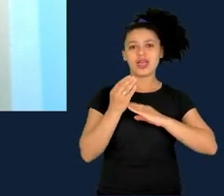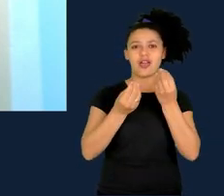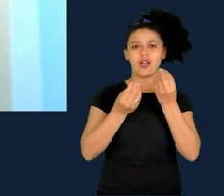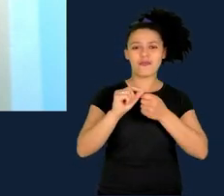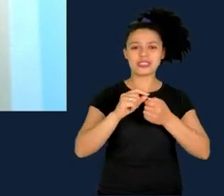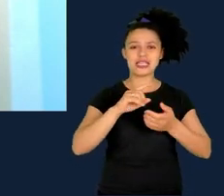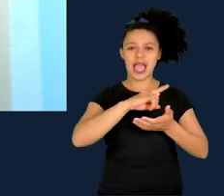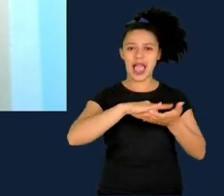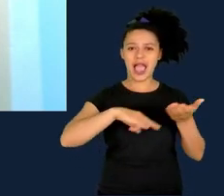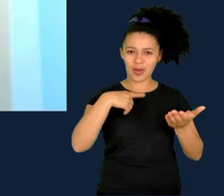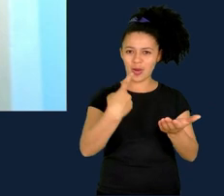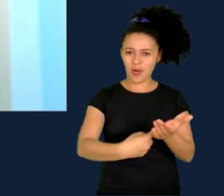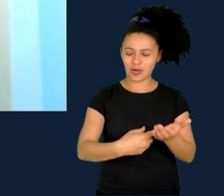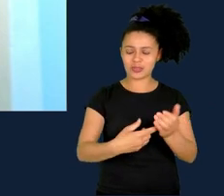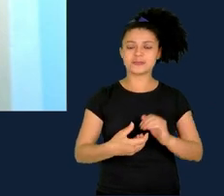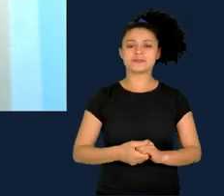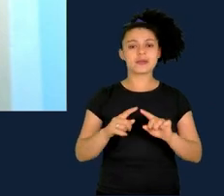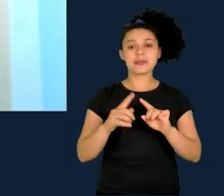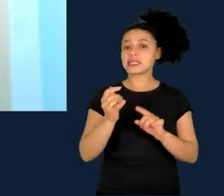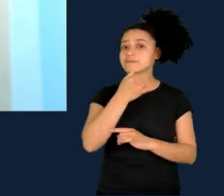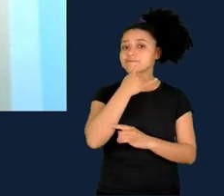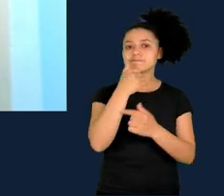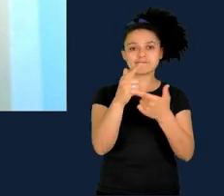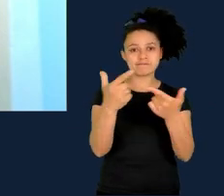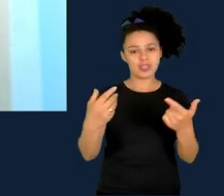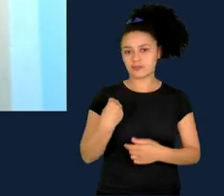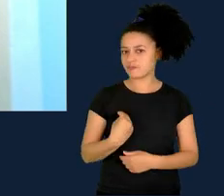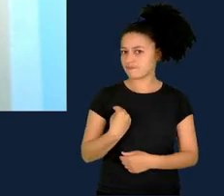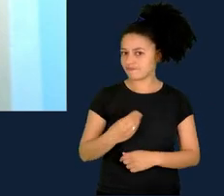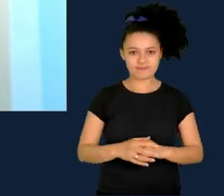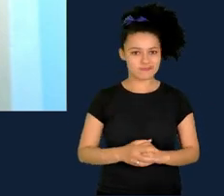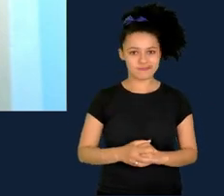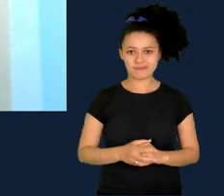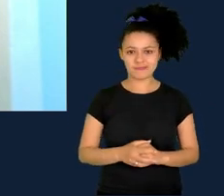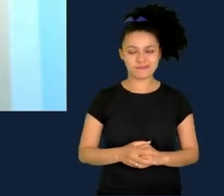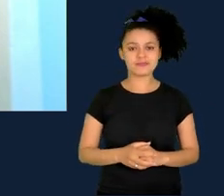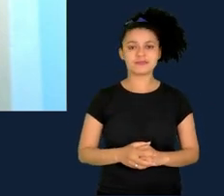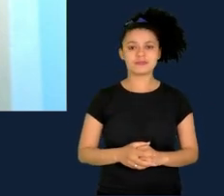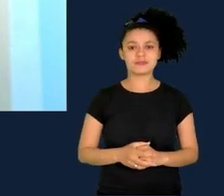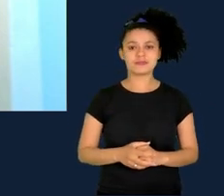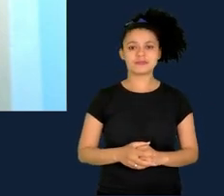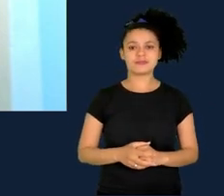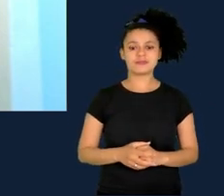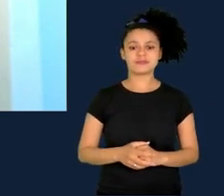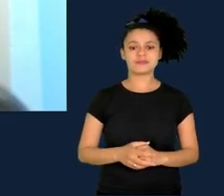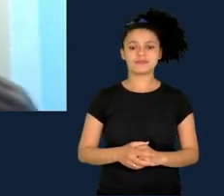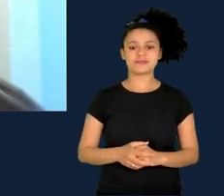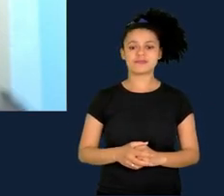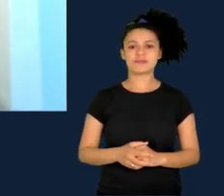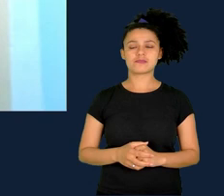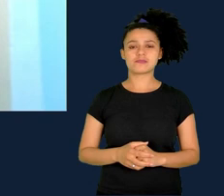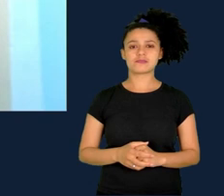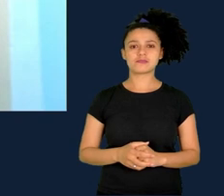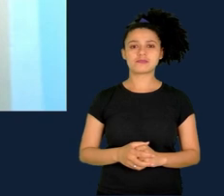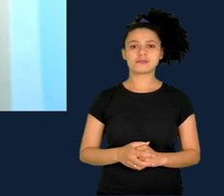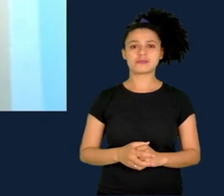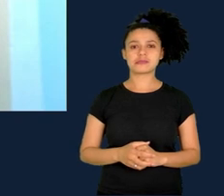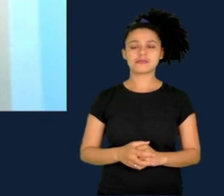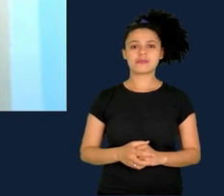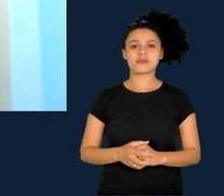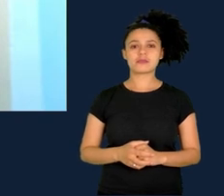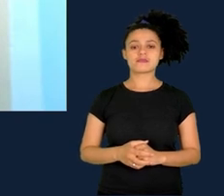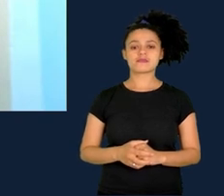mas infelizmente isso não existe. E se existir, há uma burocracia enorme